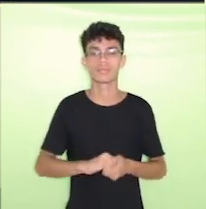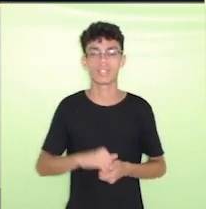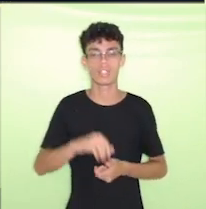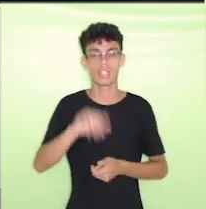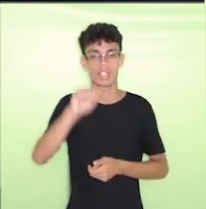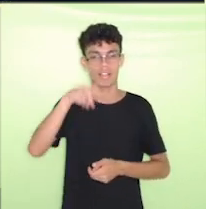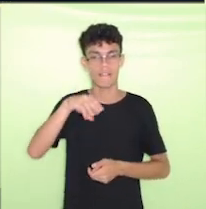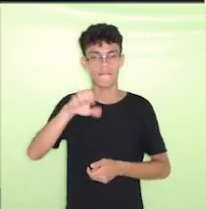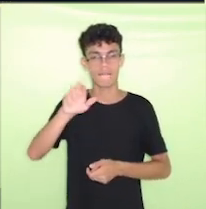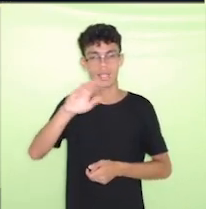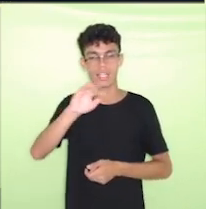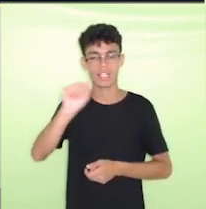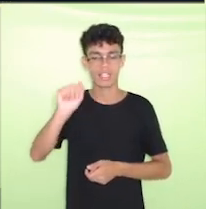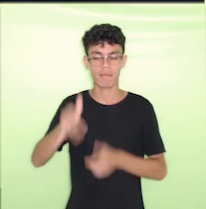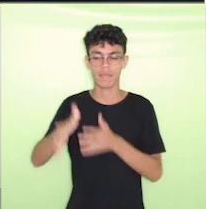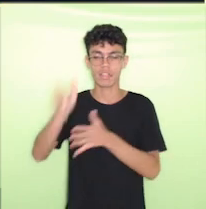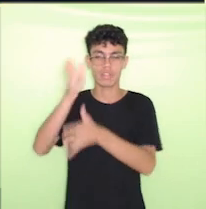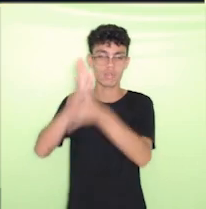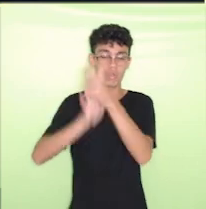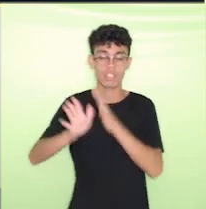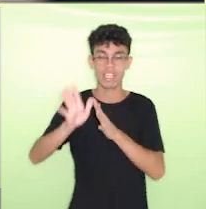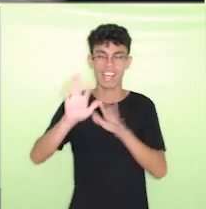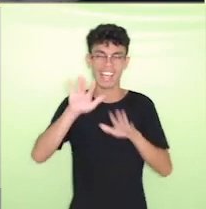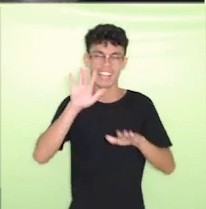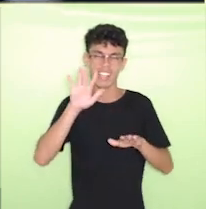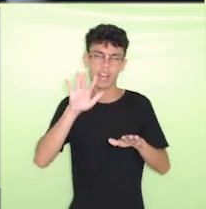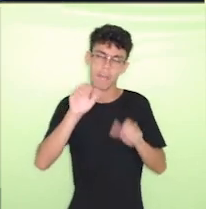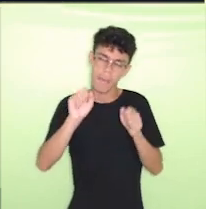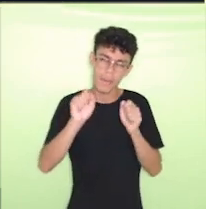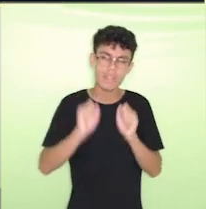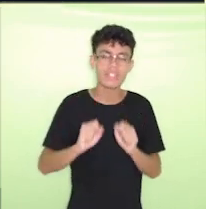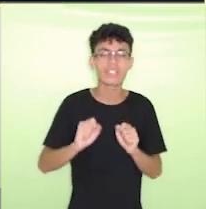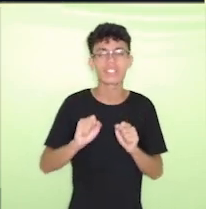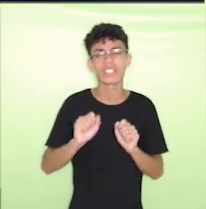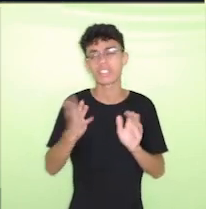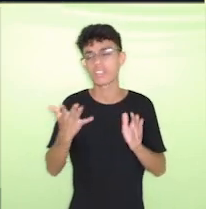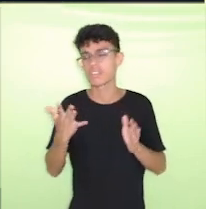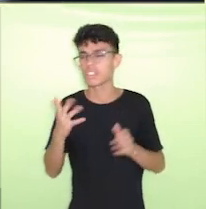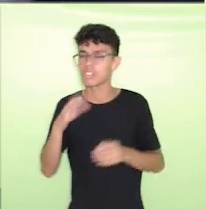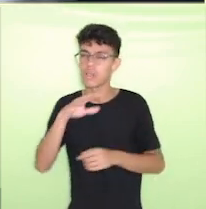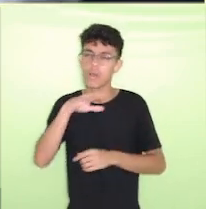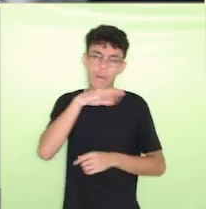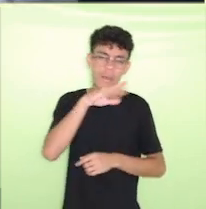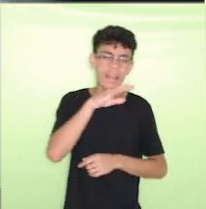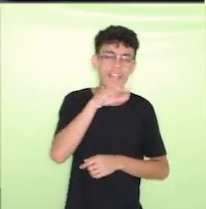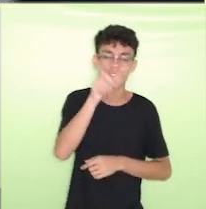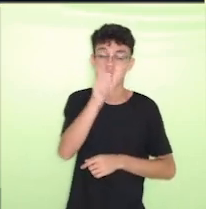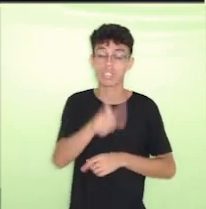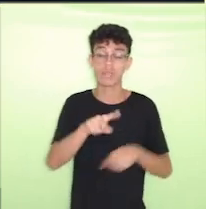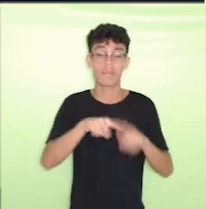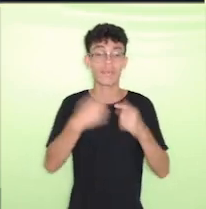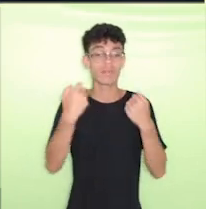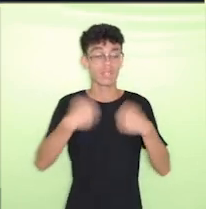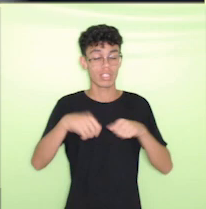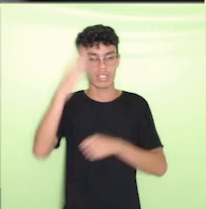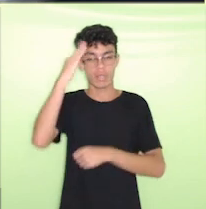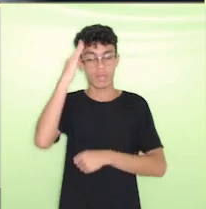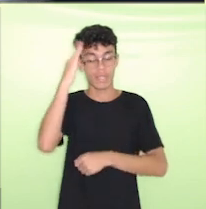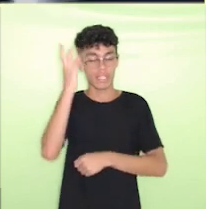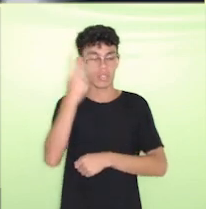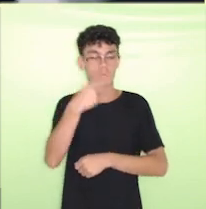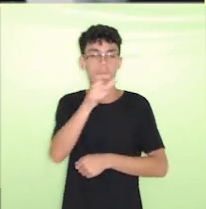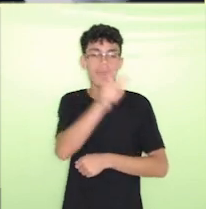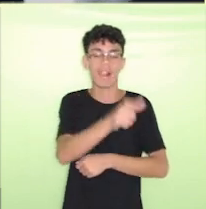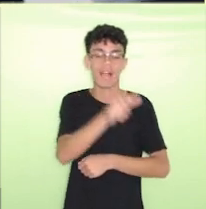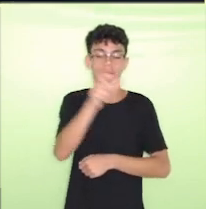América, escute. Talvez nós tenhamos ido longe demais com você, mas era preciso saber se a sua palavra, ou, como